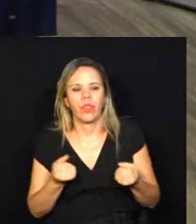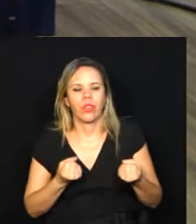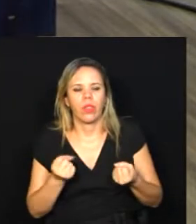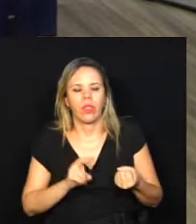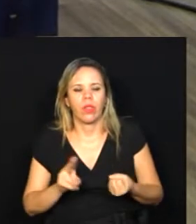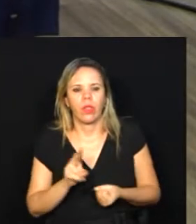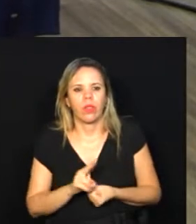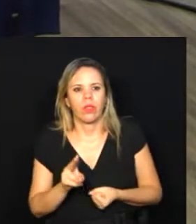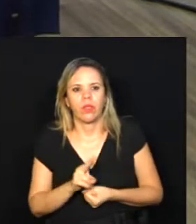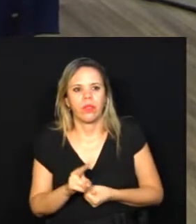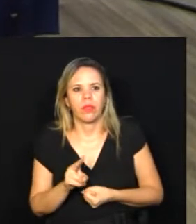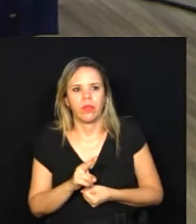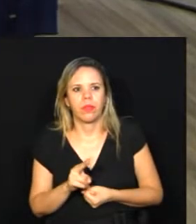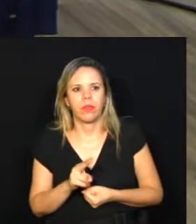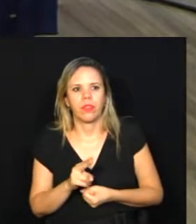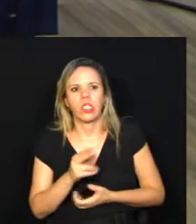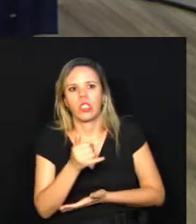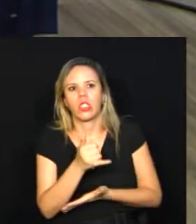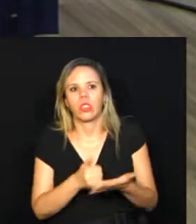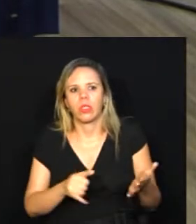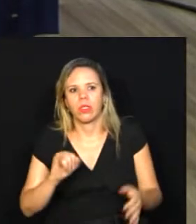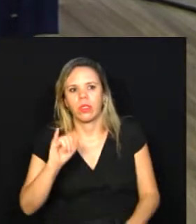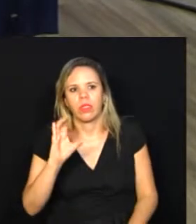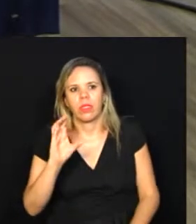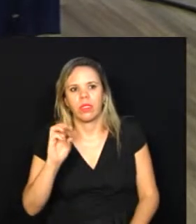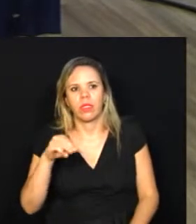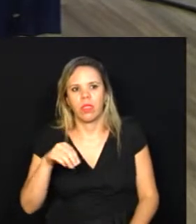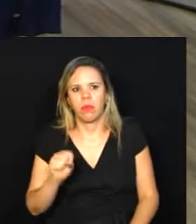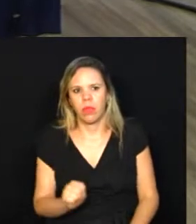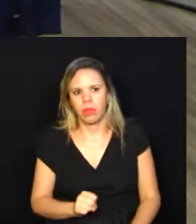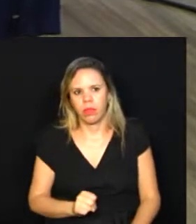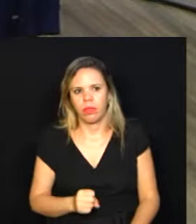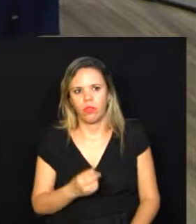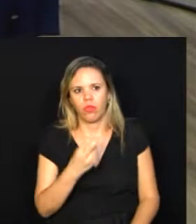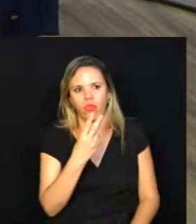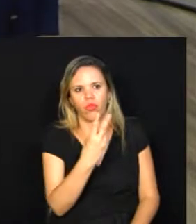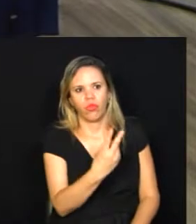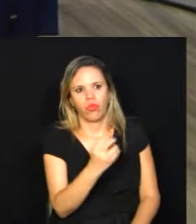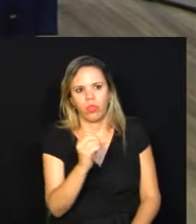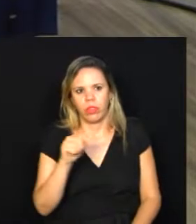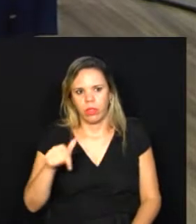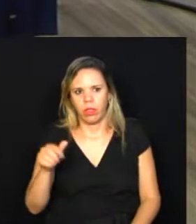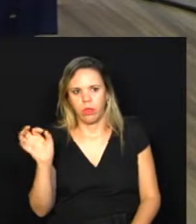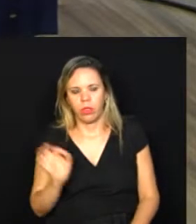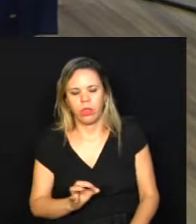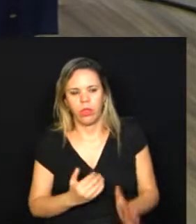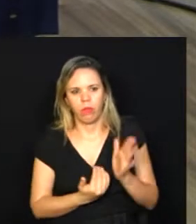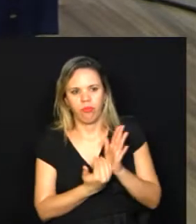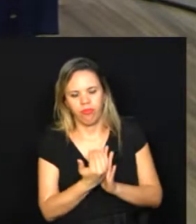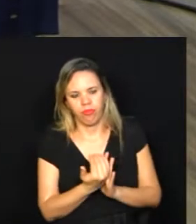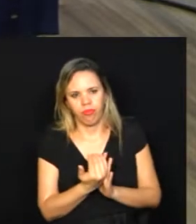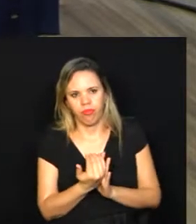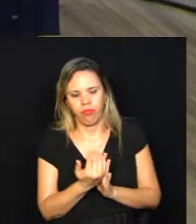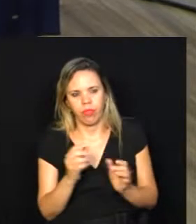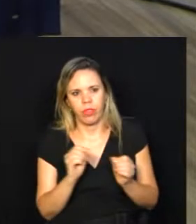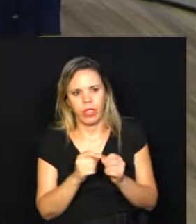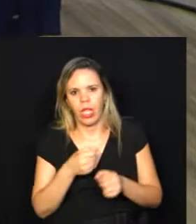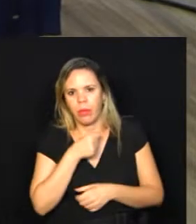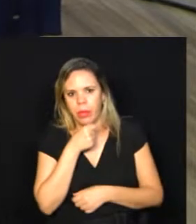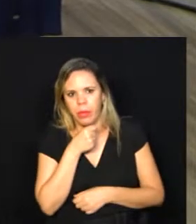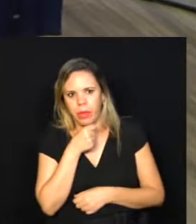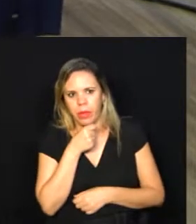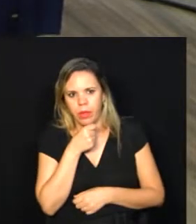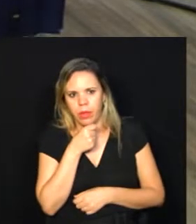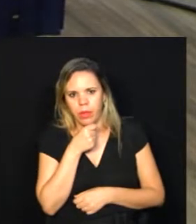diante do imposto do ICMS 207 por cento seria este aumento e nós fizemos uma